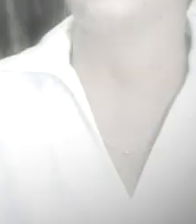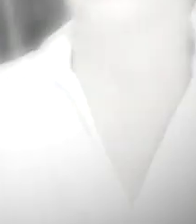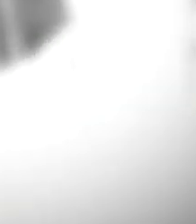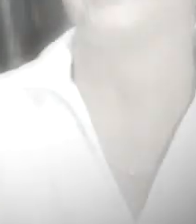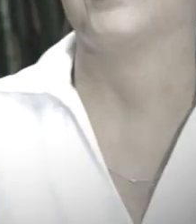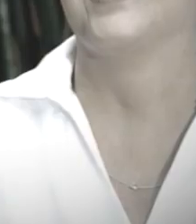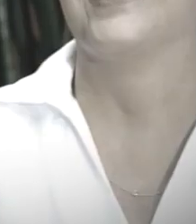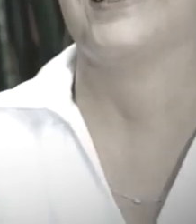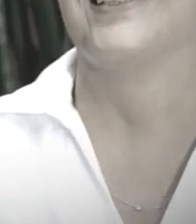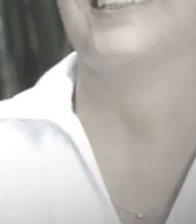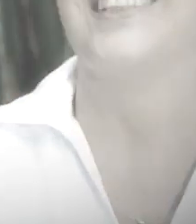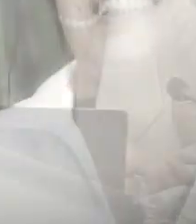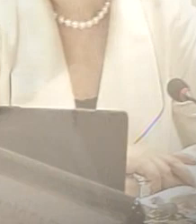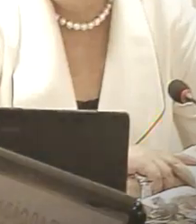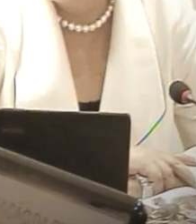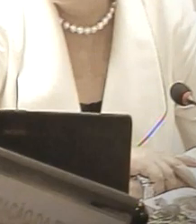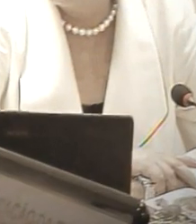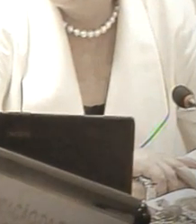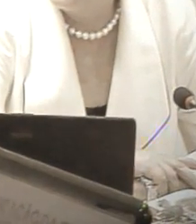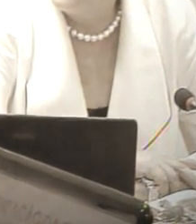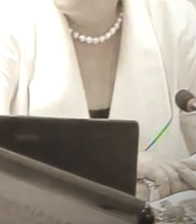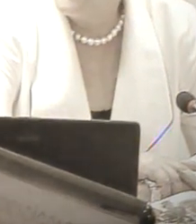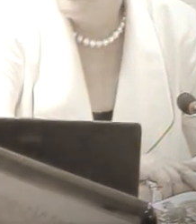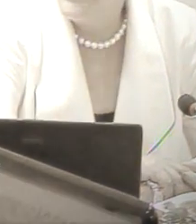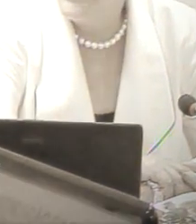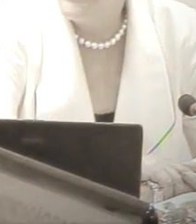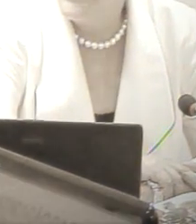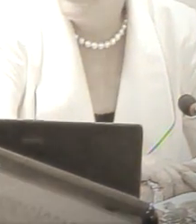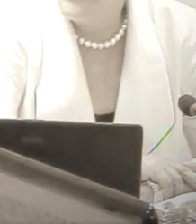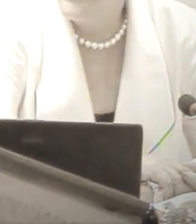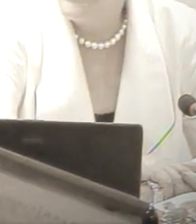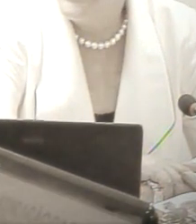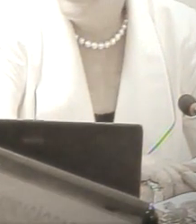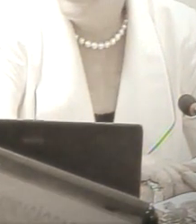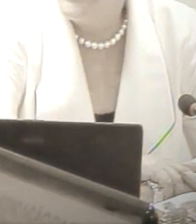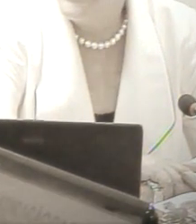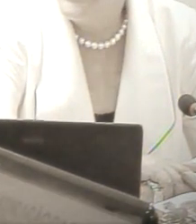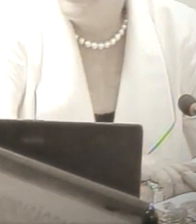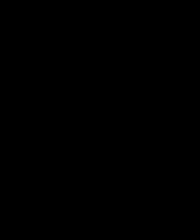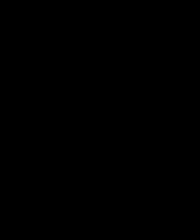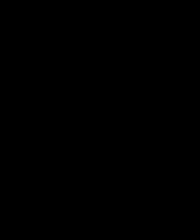Café com a Presidenta.